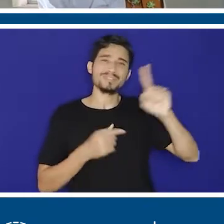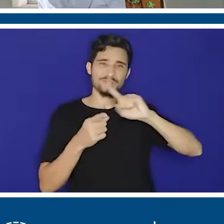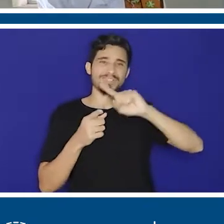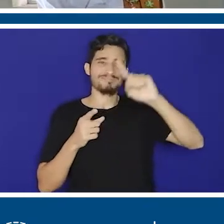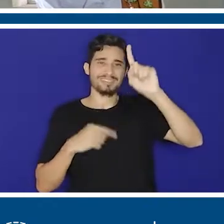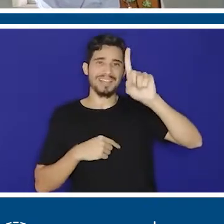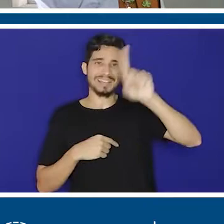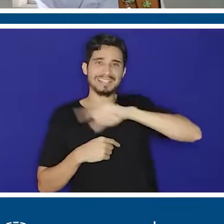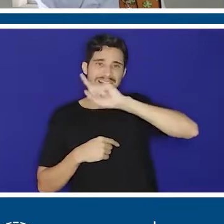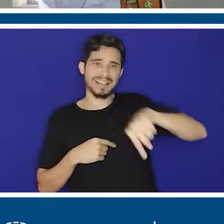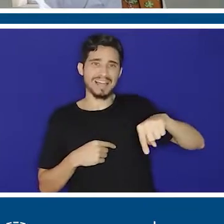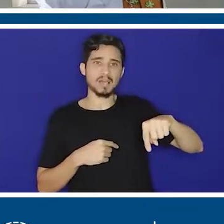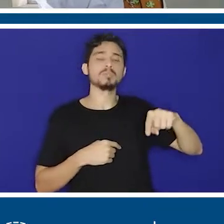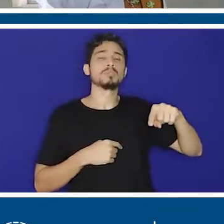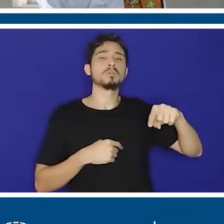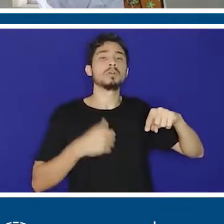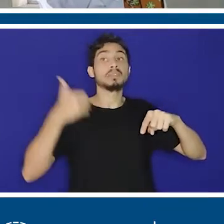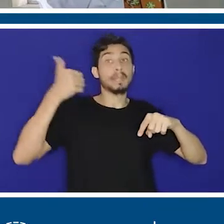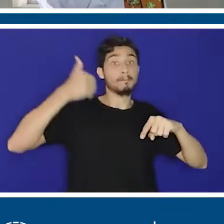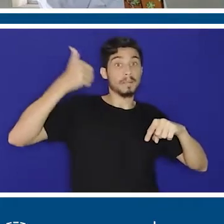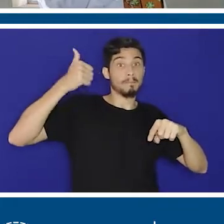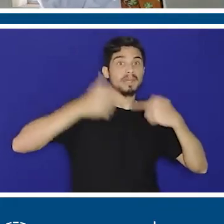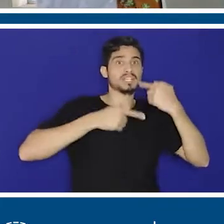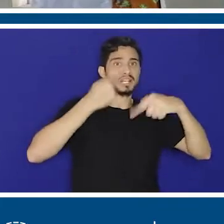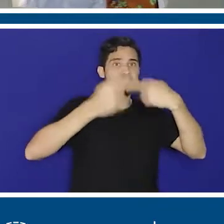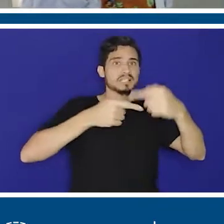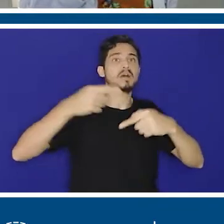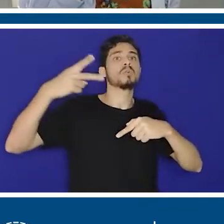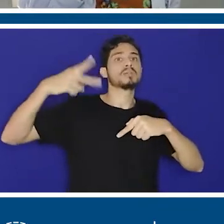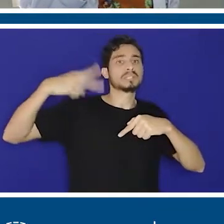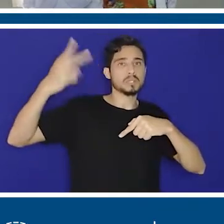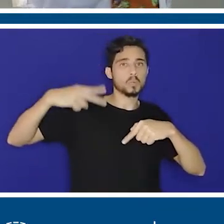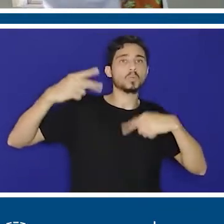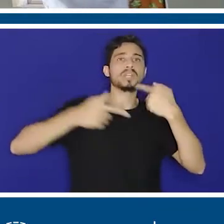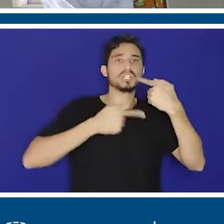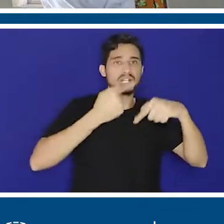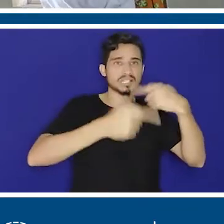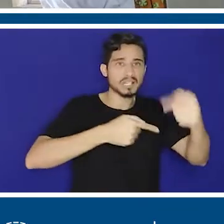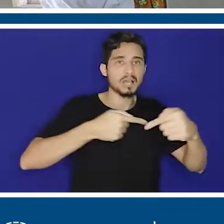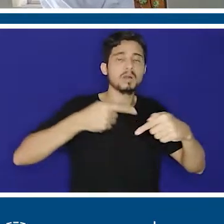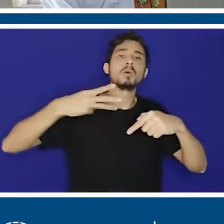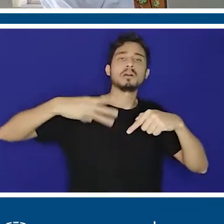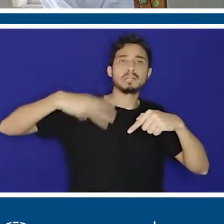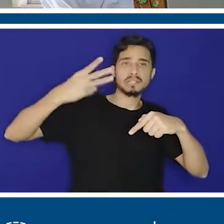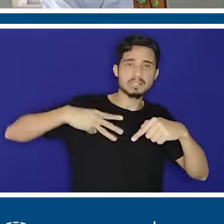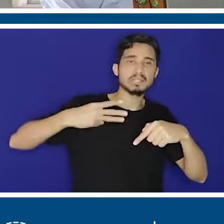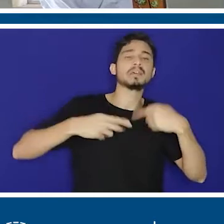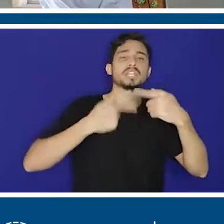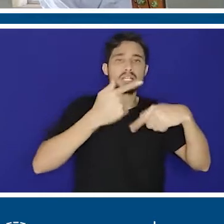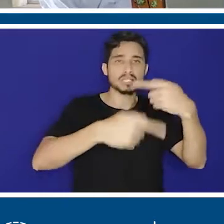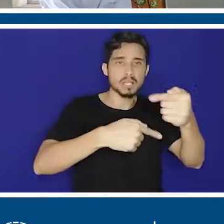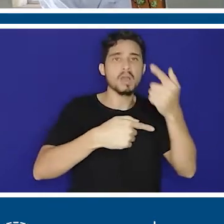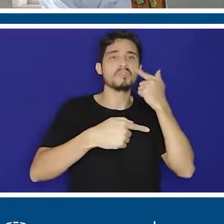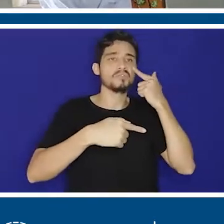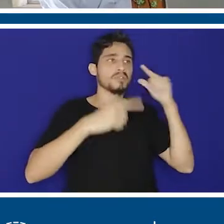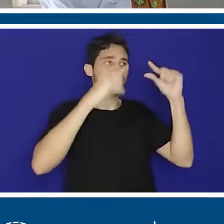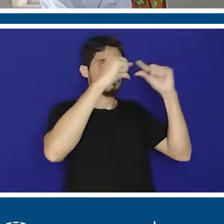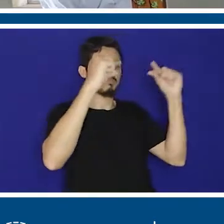quetiapina, da segunda geração, que a primeira é o haloperidol, o